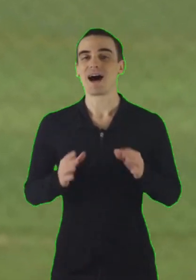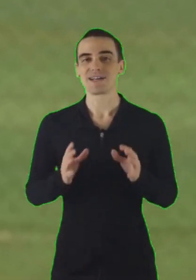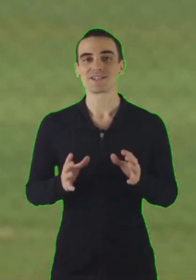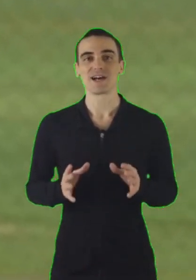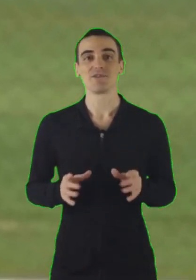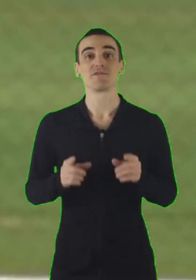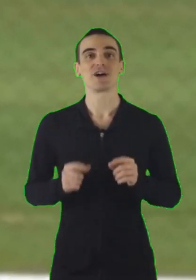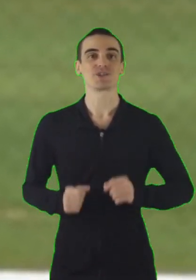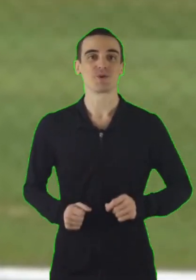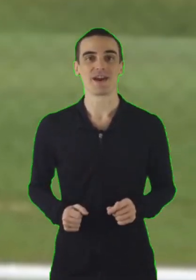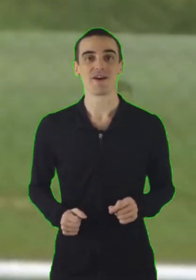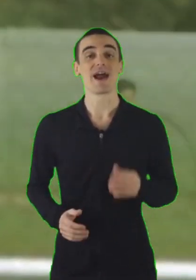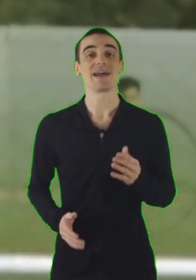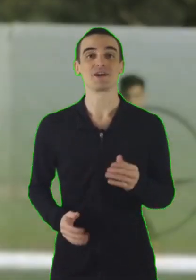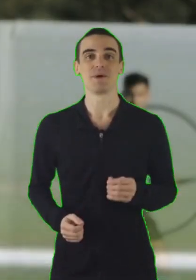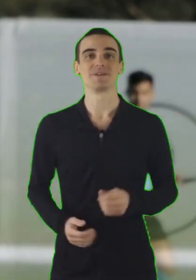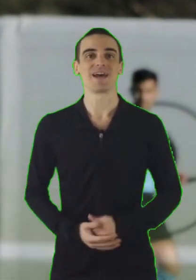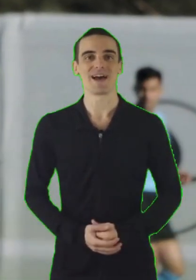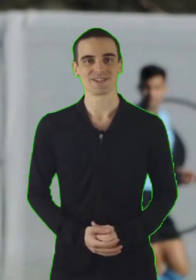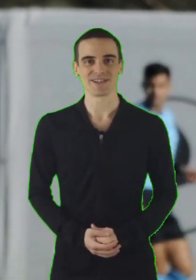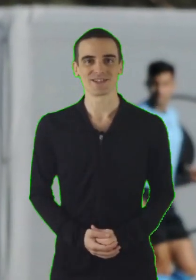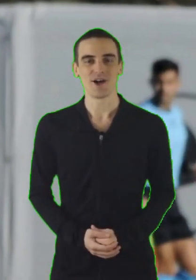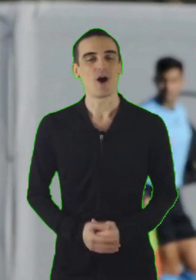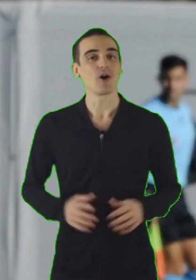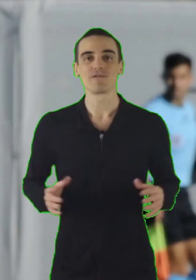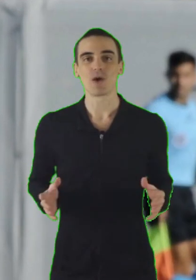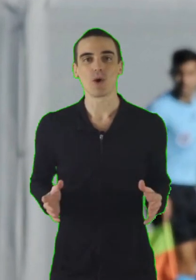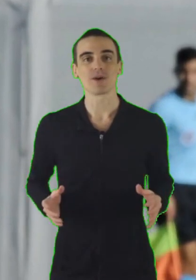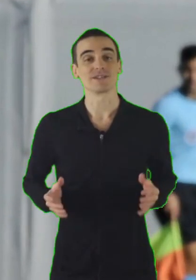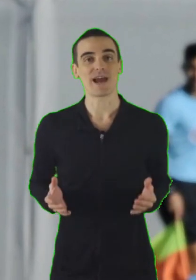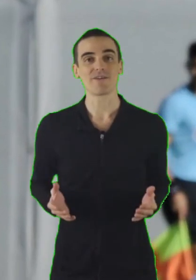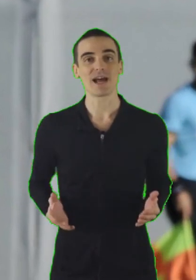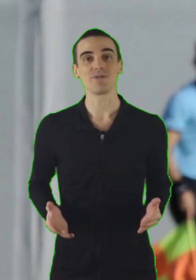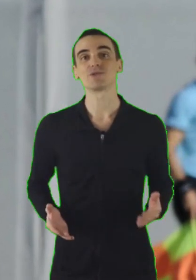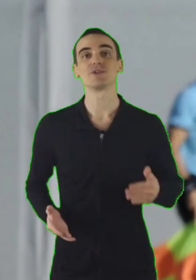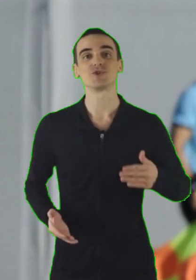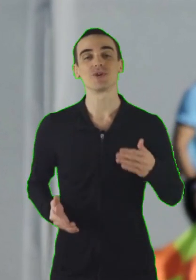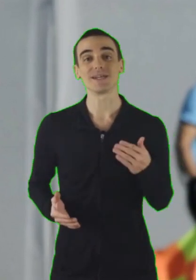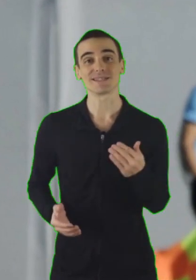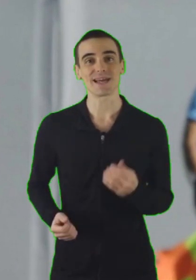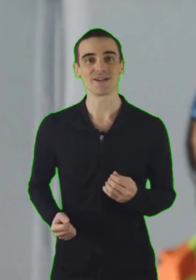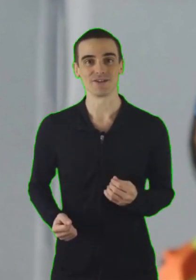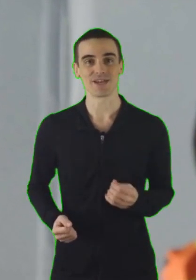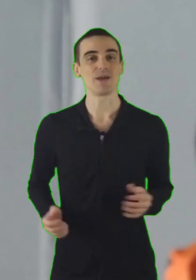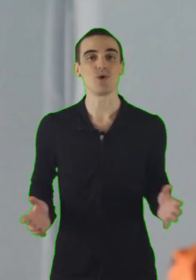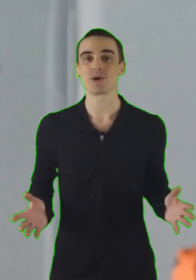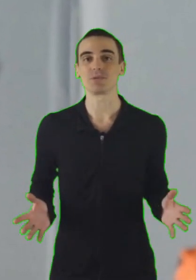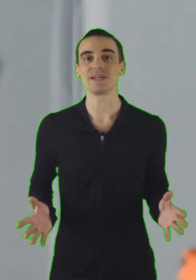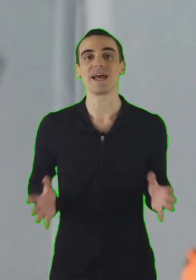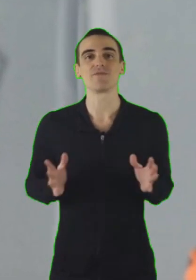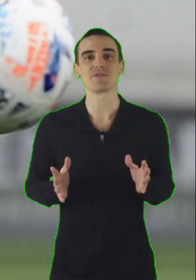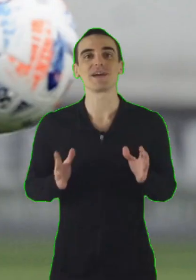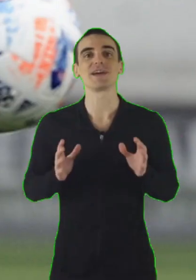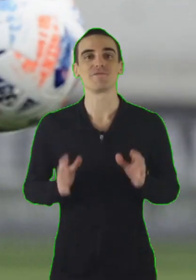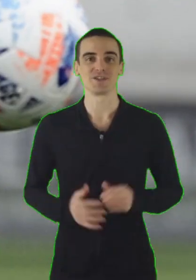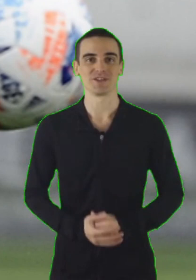Plate, com suas habilidades técnicas refinadas, visão de jogo aguçada e capacidade de controlar o meio-campo. Sua maturidade em campo,